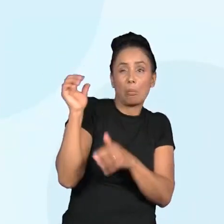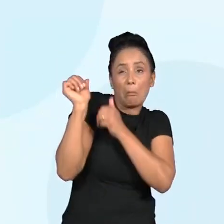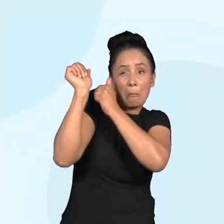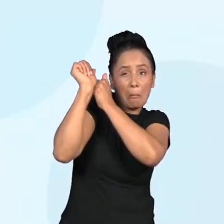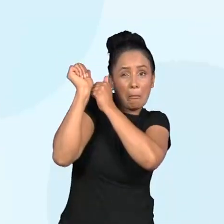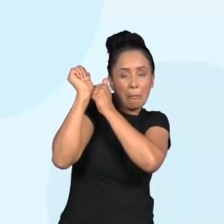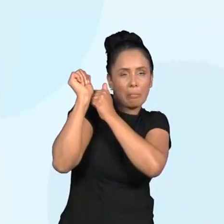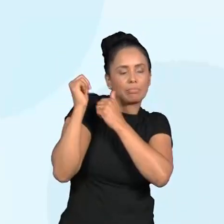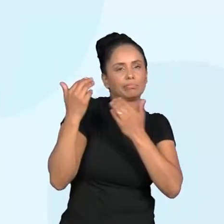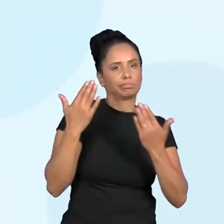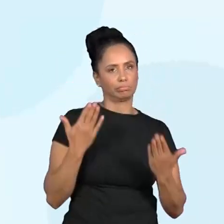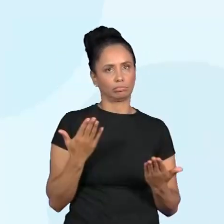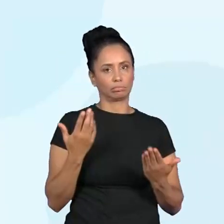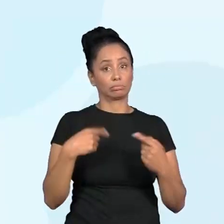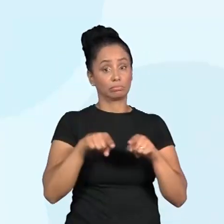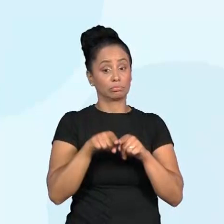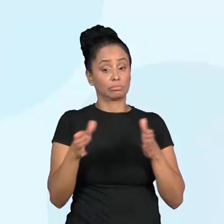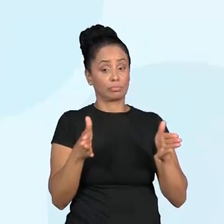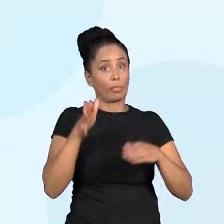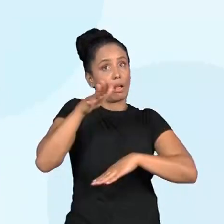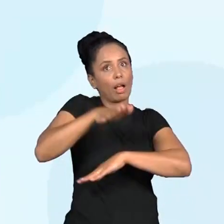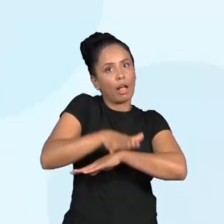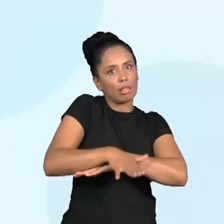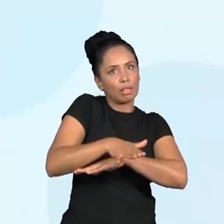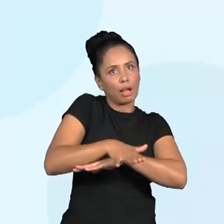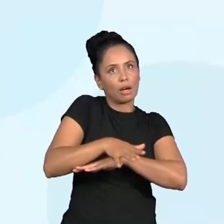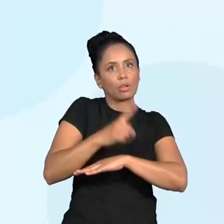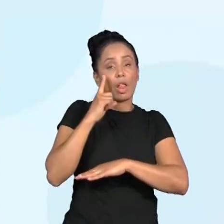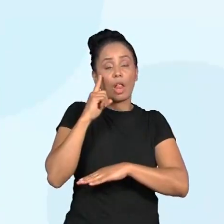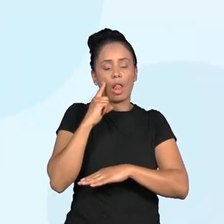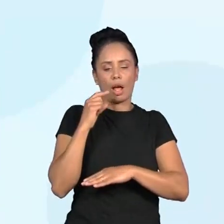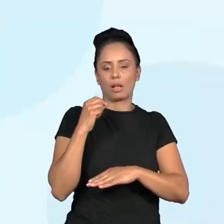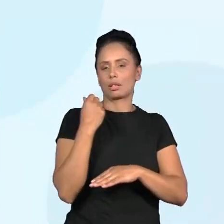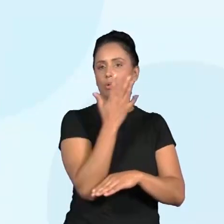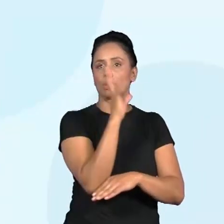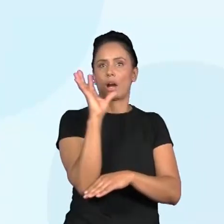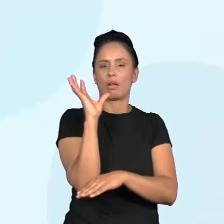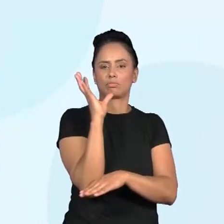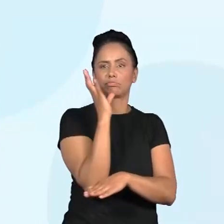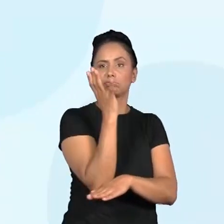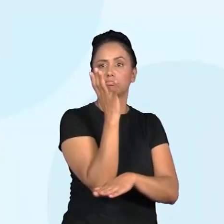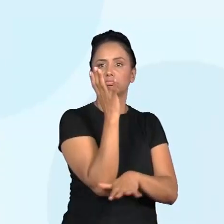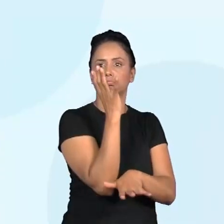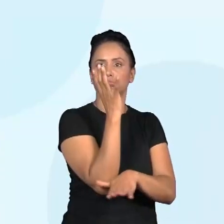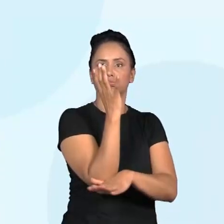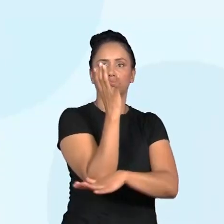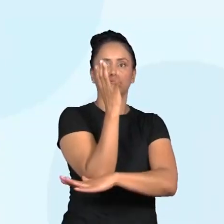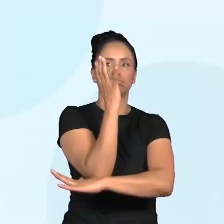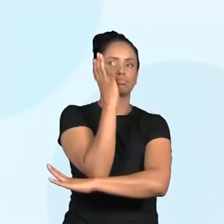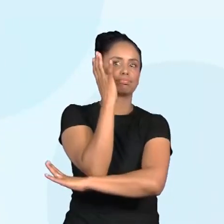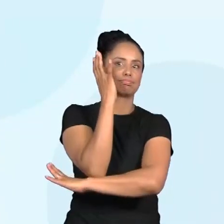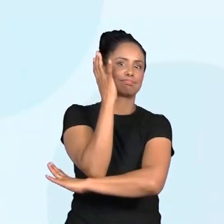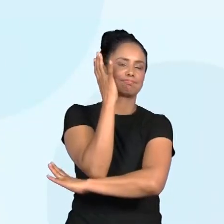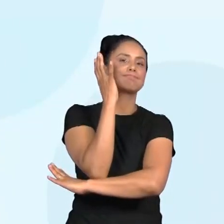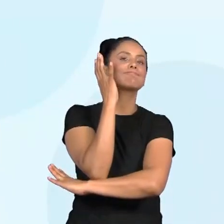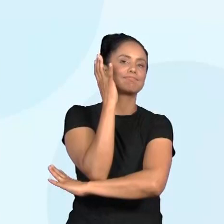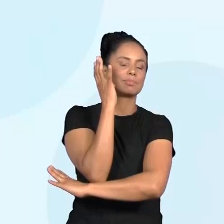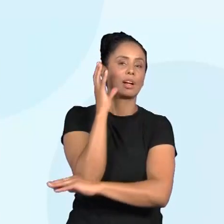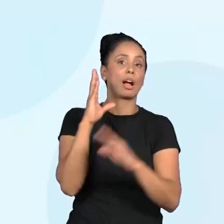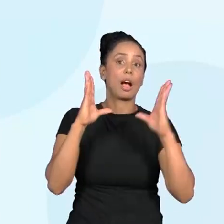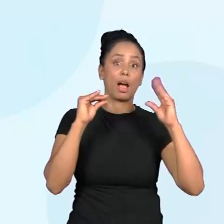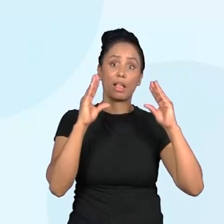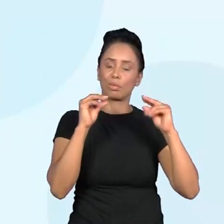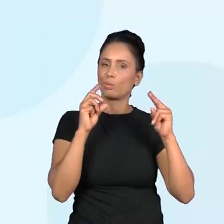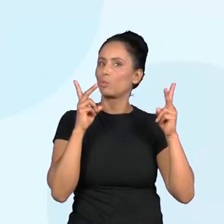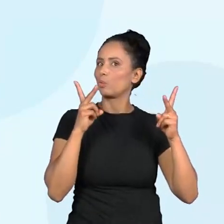tardinha, a sombra já teria ido lá para trás da árvore. Interessante, não é? Sim. Durante a noite, aí também a